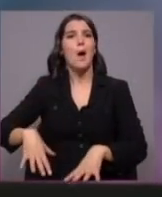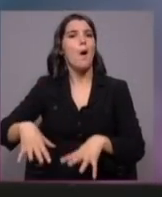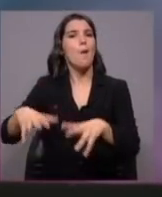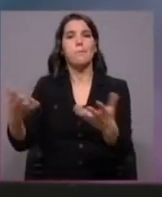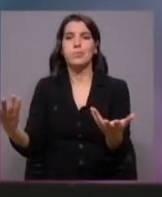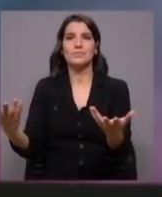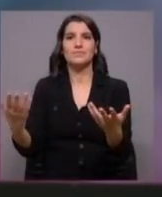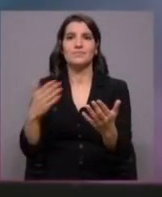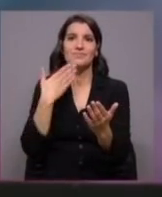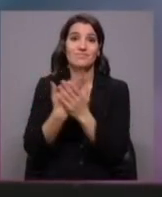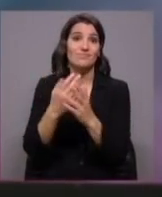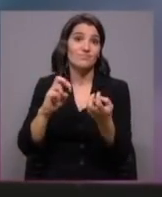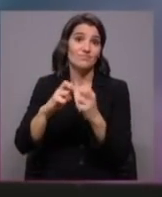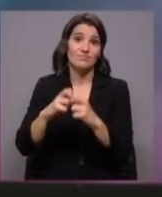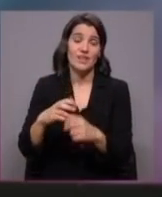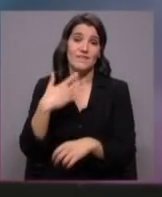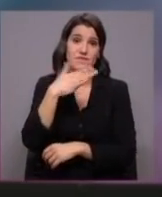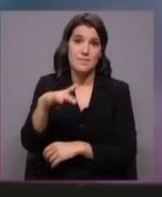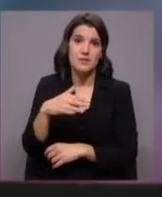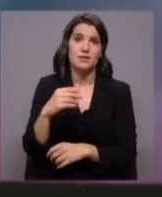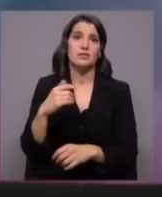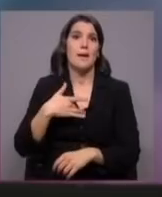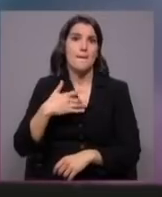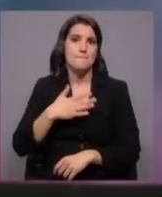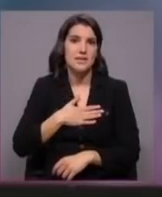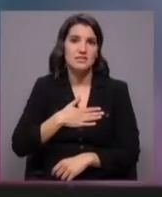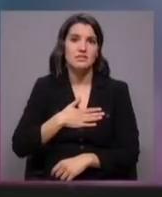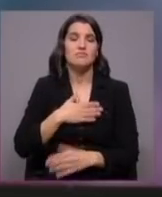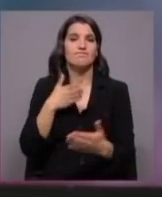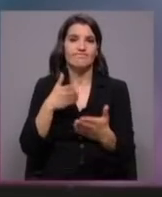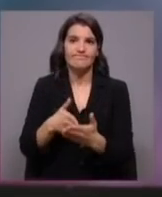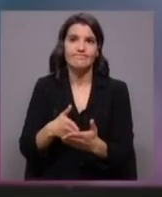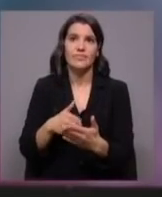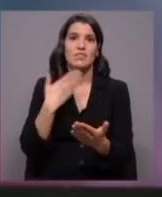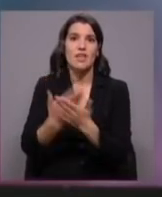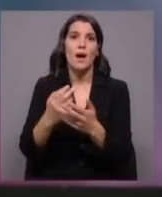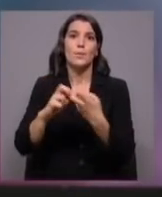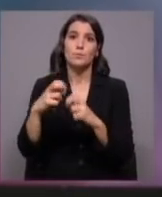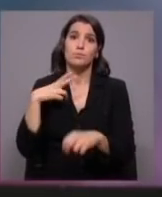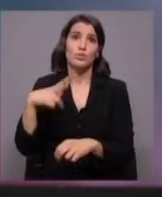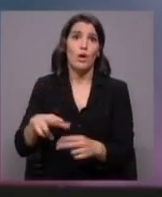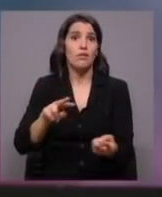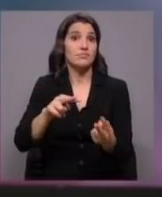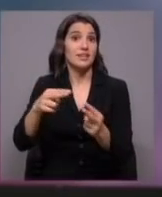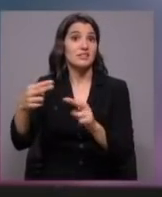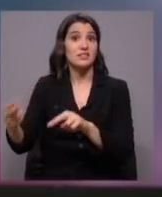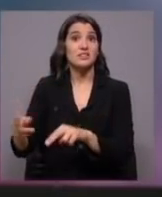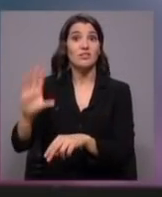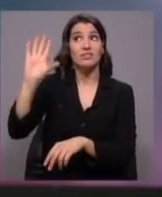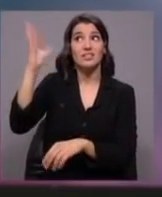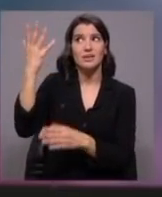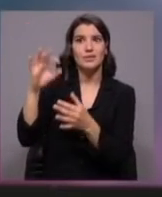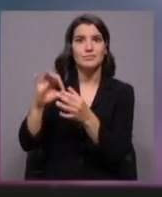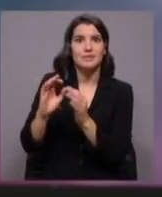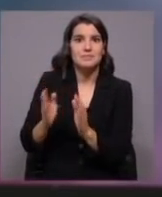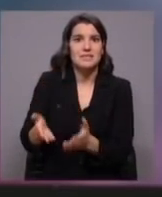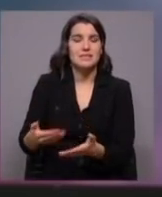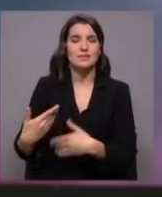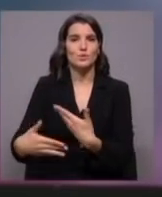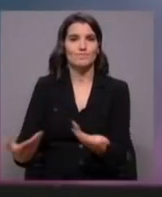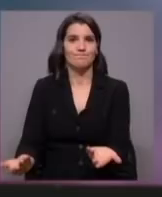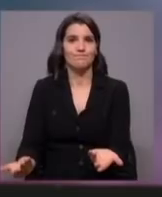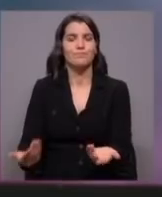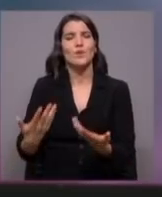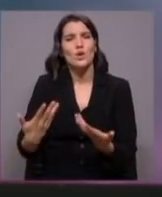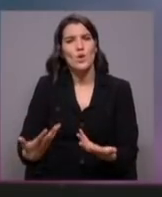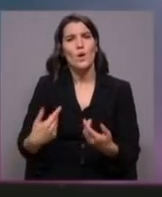isso criaram problemas às famílias e às empresas e criam problemas a Portugal para a transição climática que temos de fazer. E eu